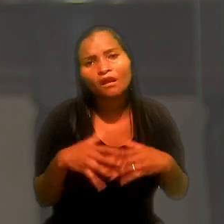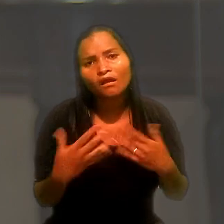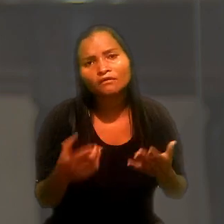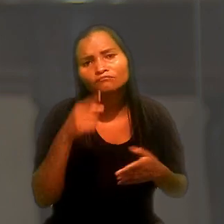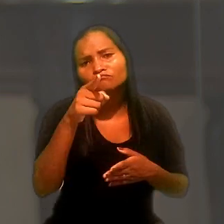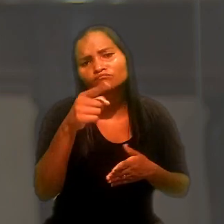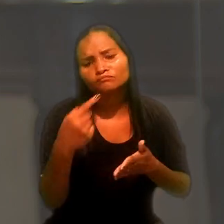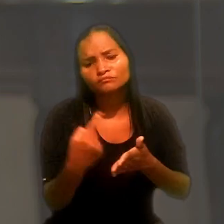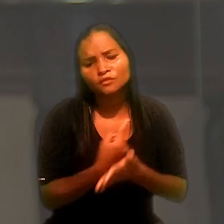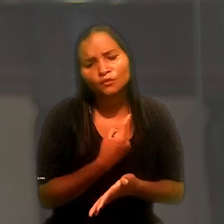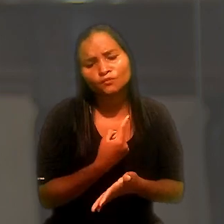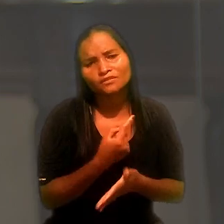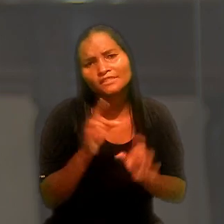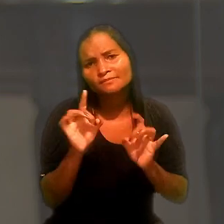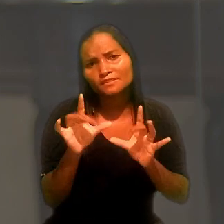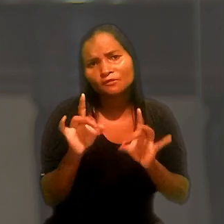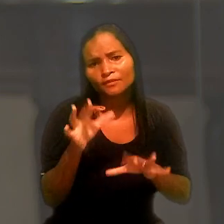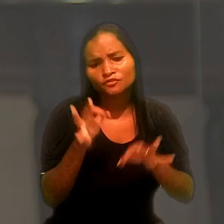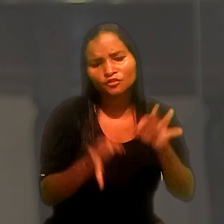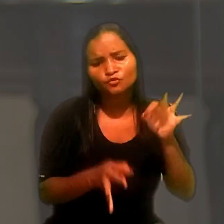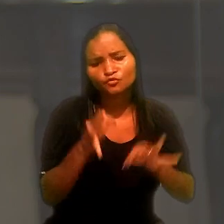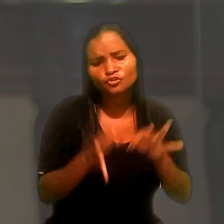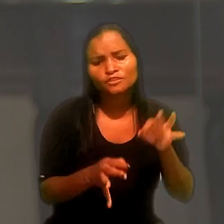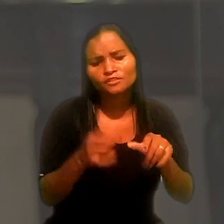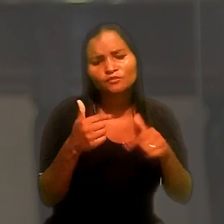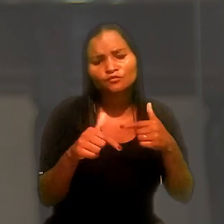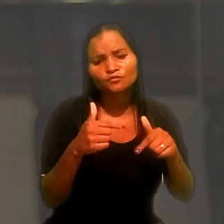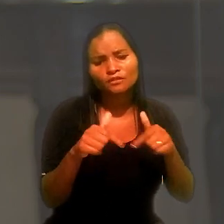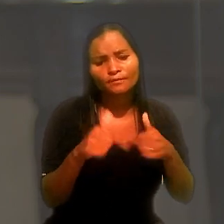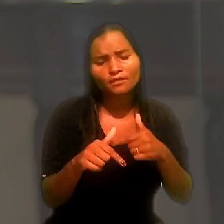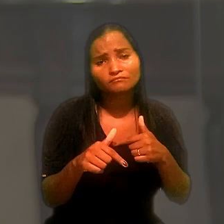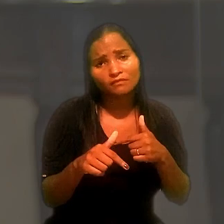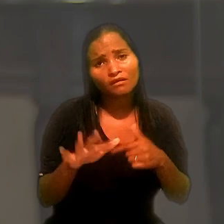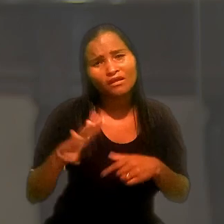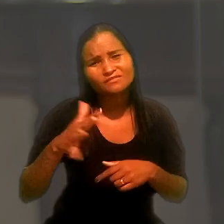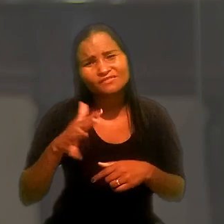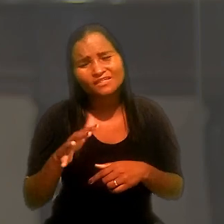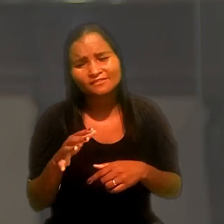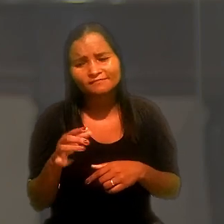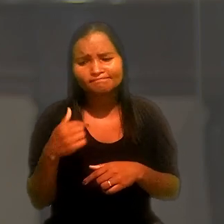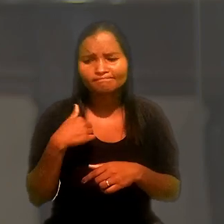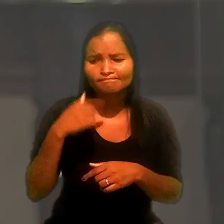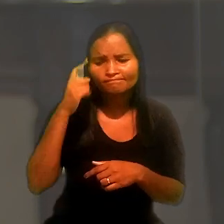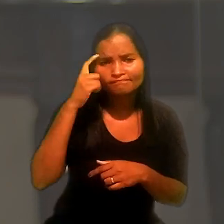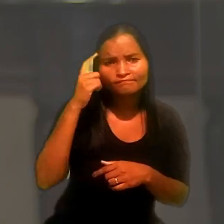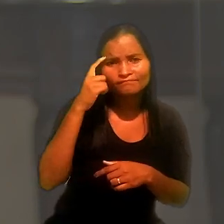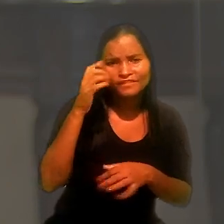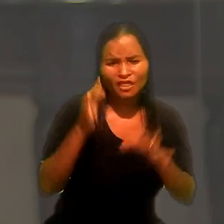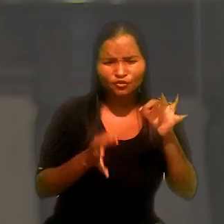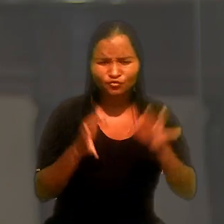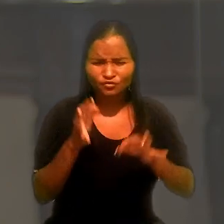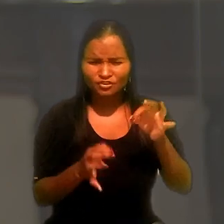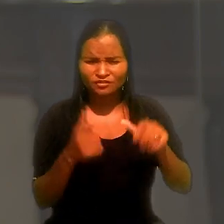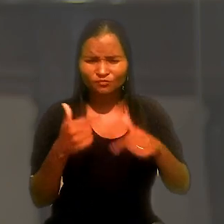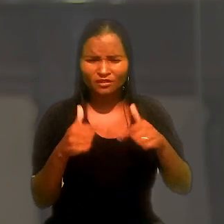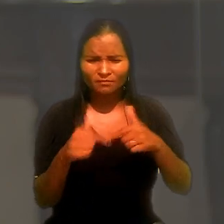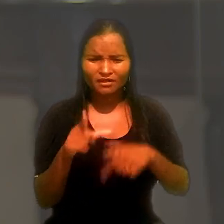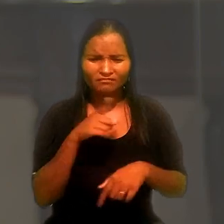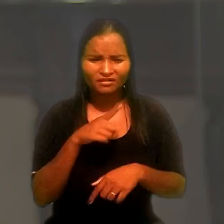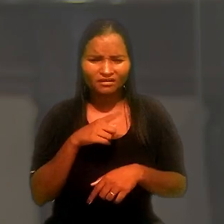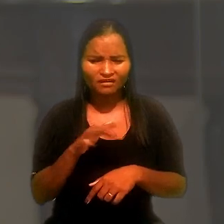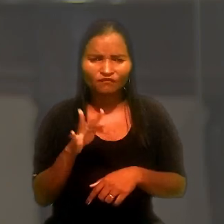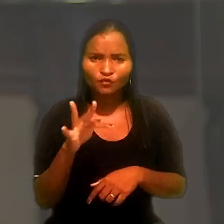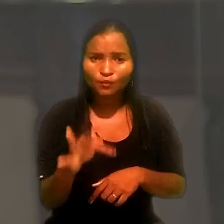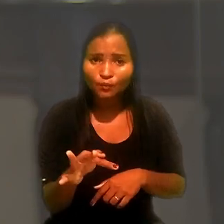E aí você me pergunta, especialmente a Justiça do Trabalho. Às vezes se pergunta, a Justiça do Trabalho tem